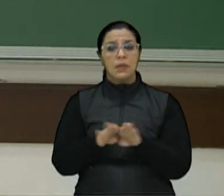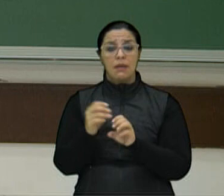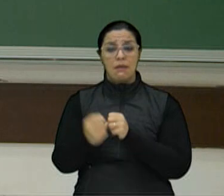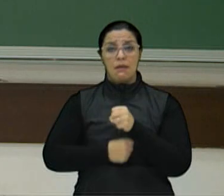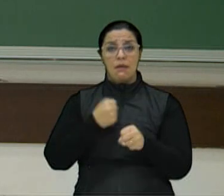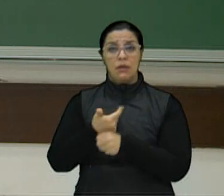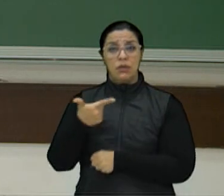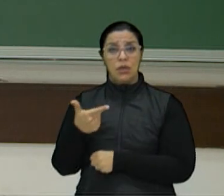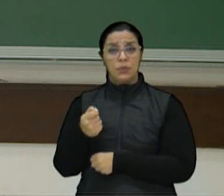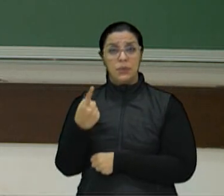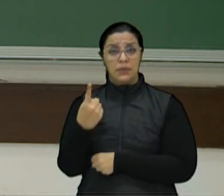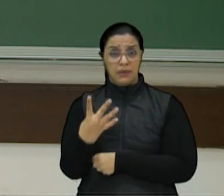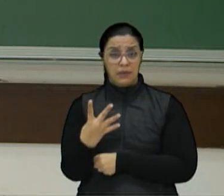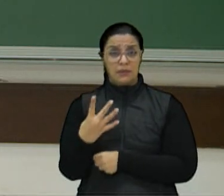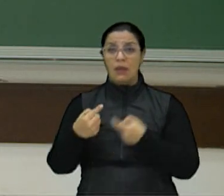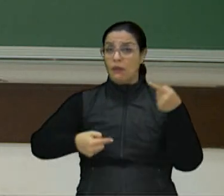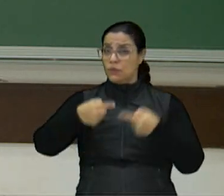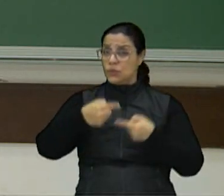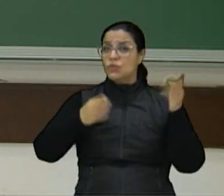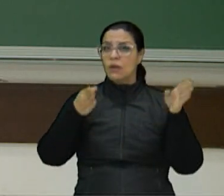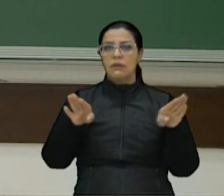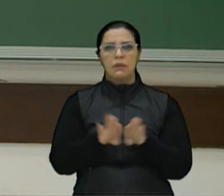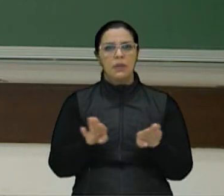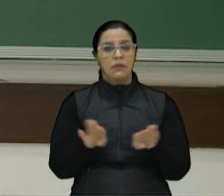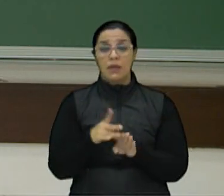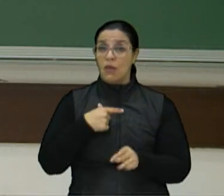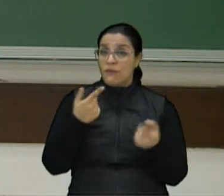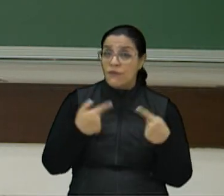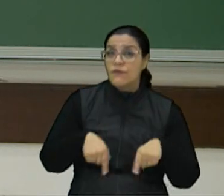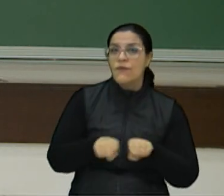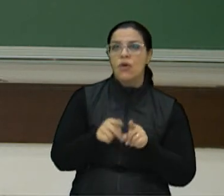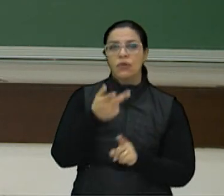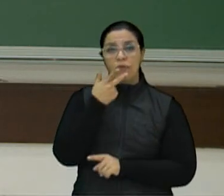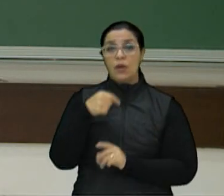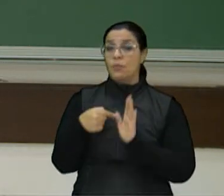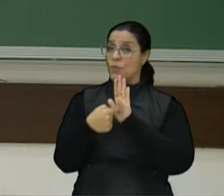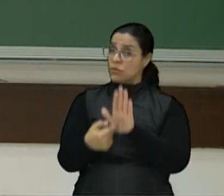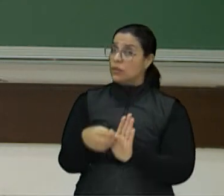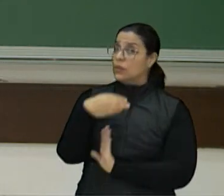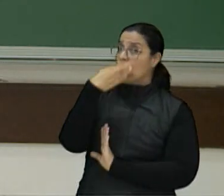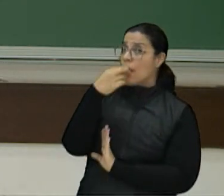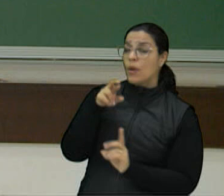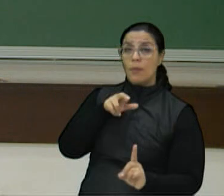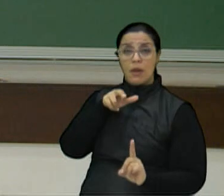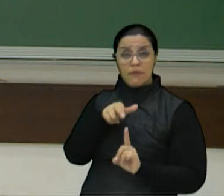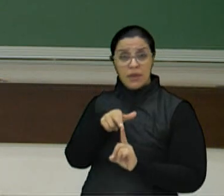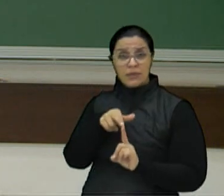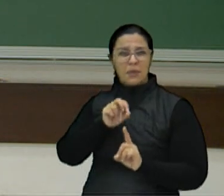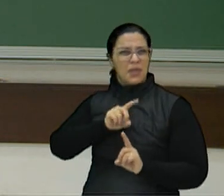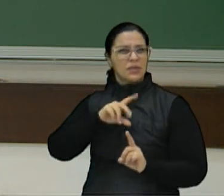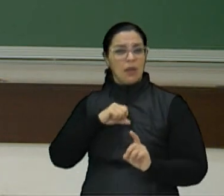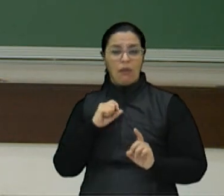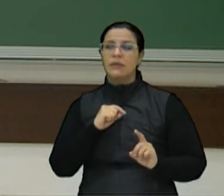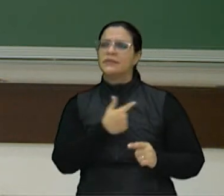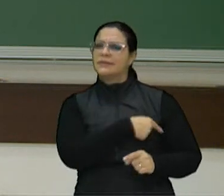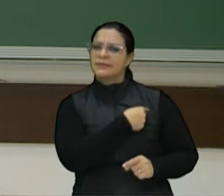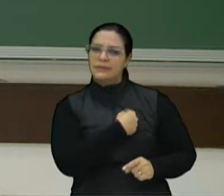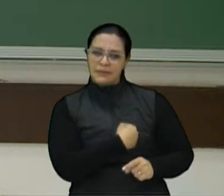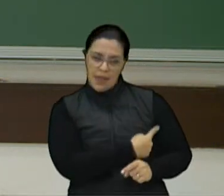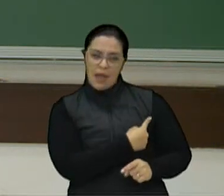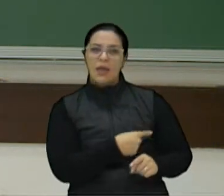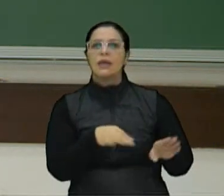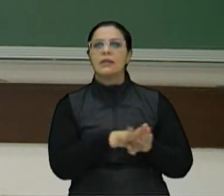2013. Mas está o debate, olha só. Repito, estou usando a Apple aqui só como uma referência, mas Nike,